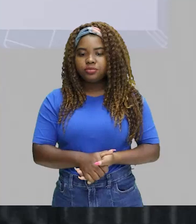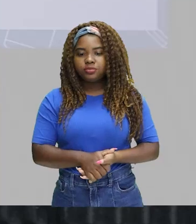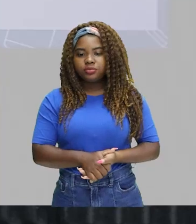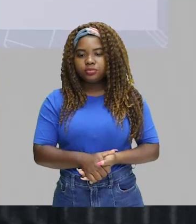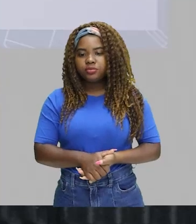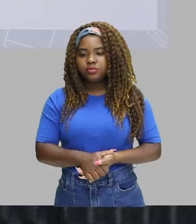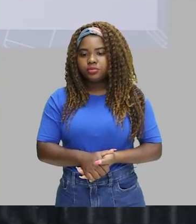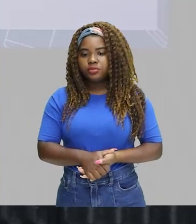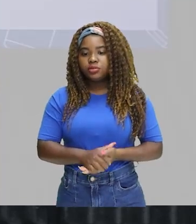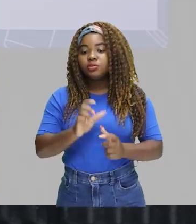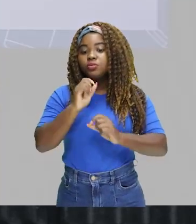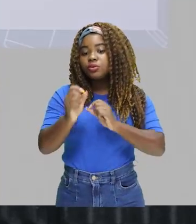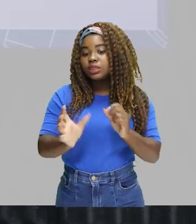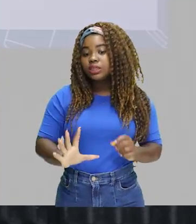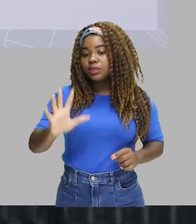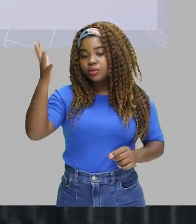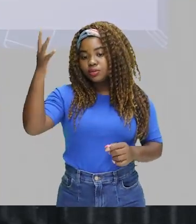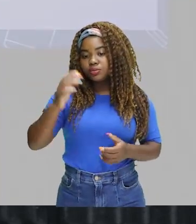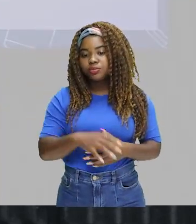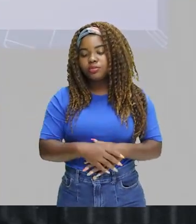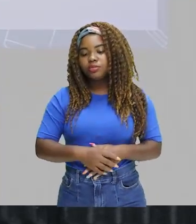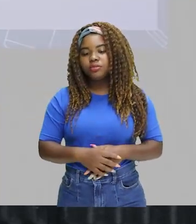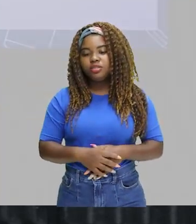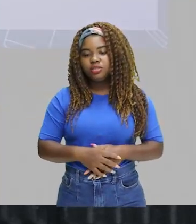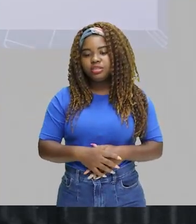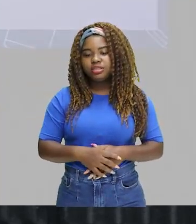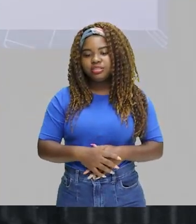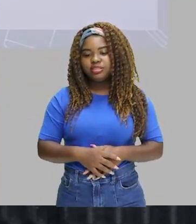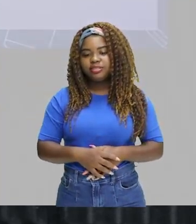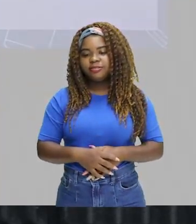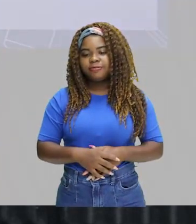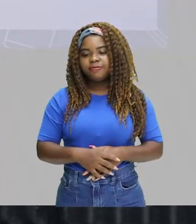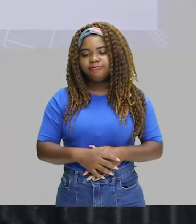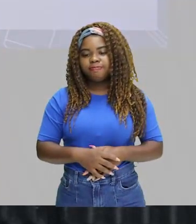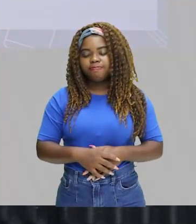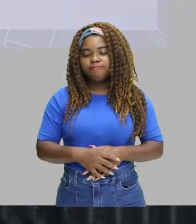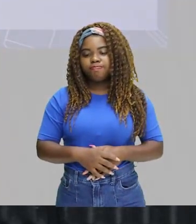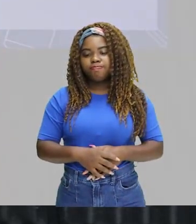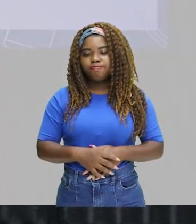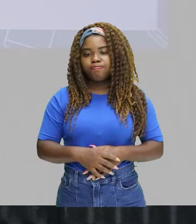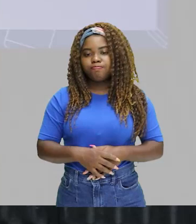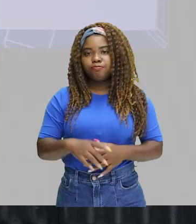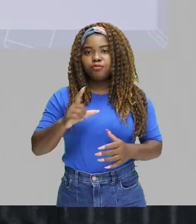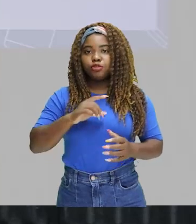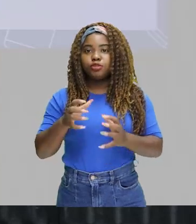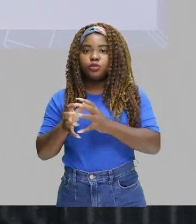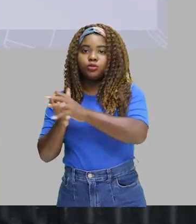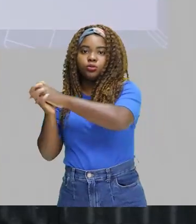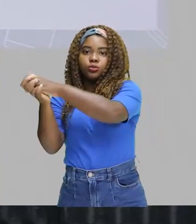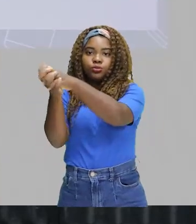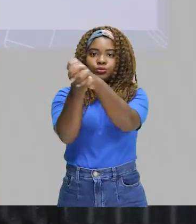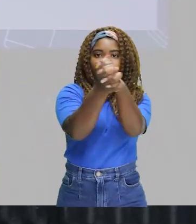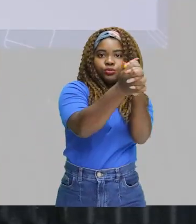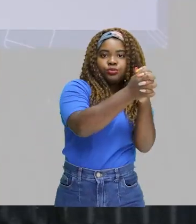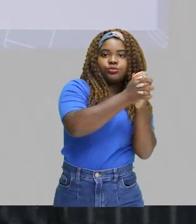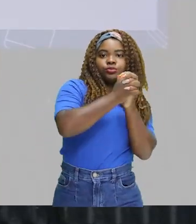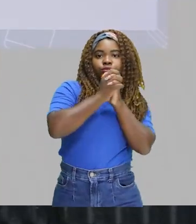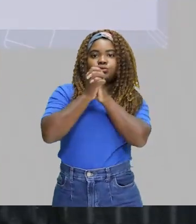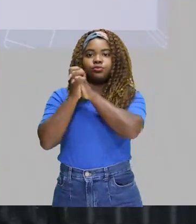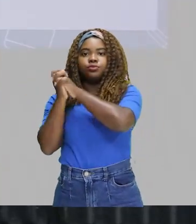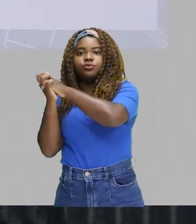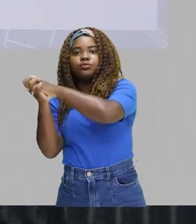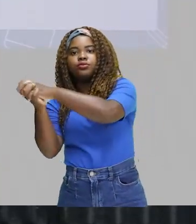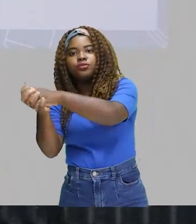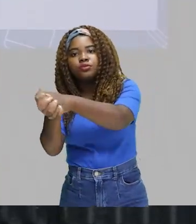O que acontece aqui nessa fase também, do lançamento do martelo? Ele realiza aqueles molinetes, de 2 a 3